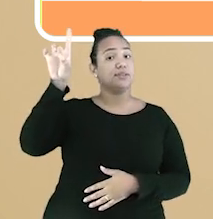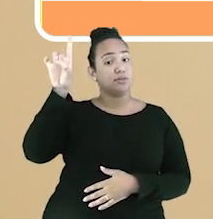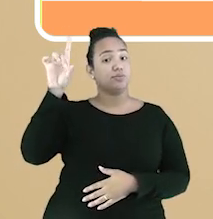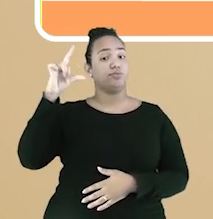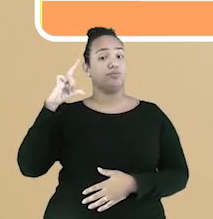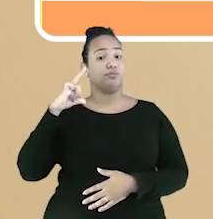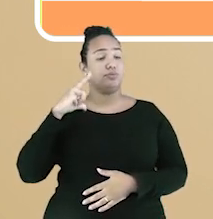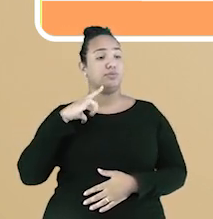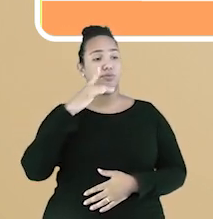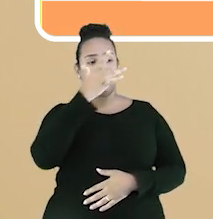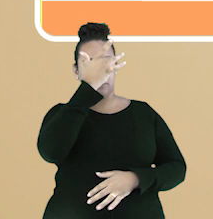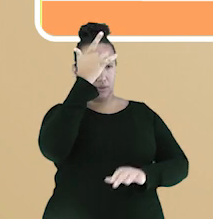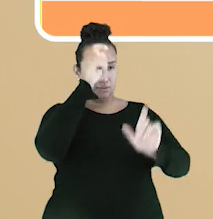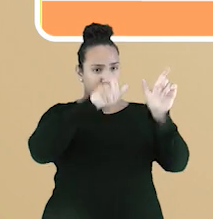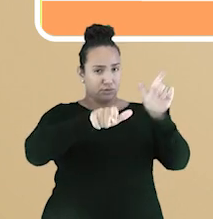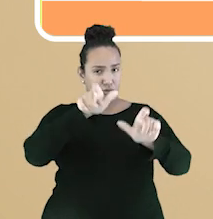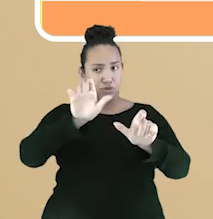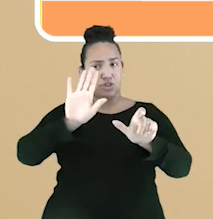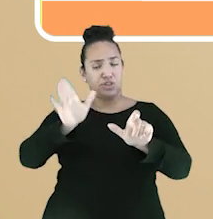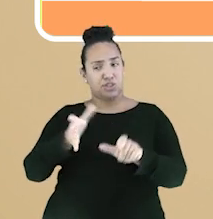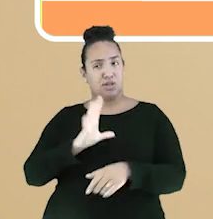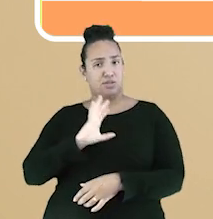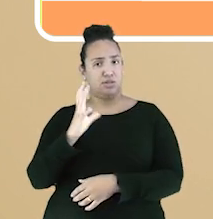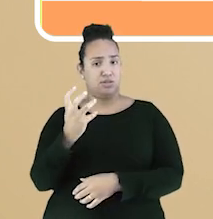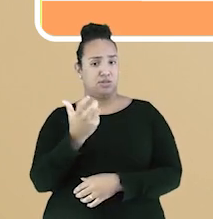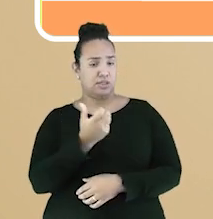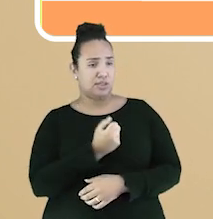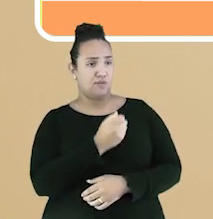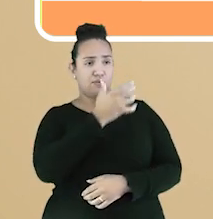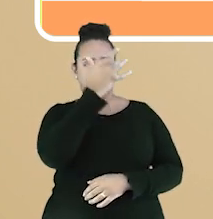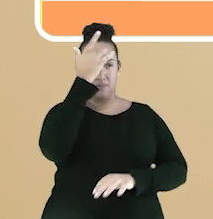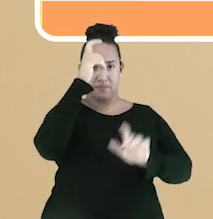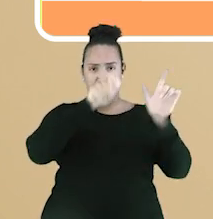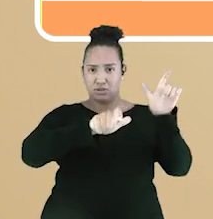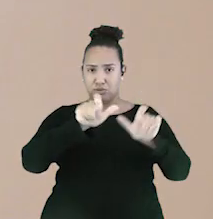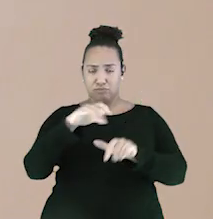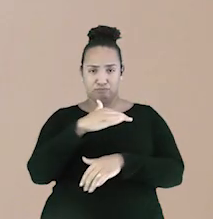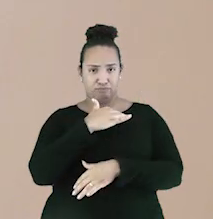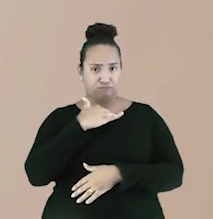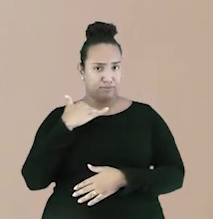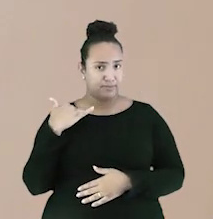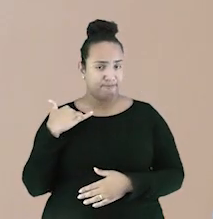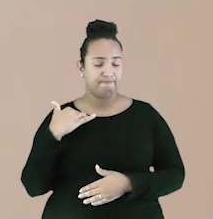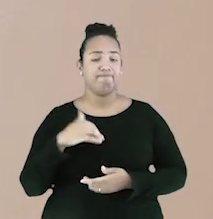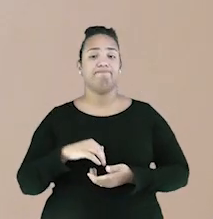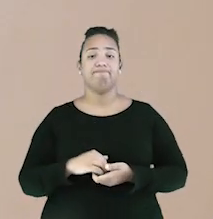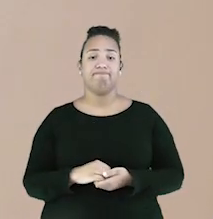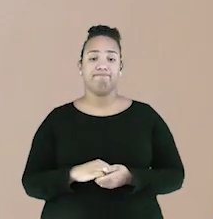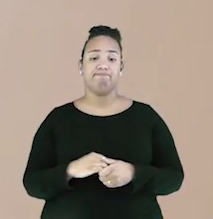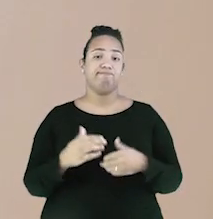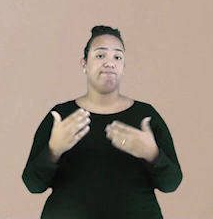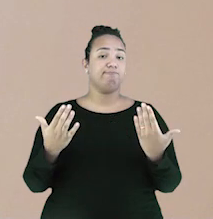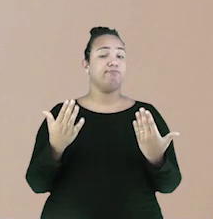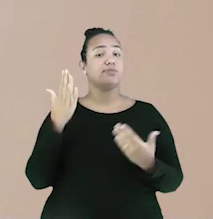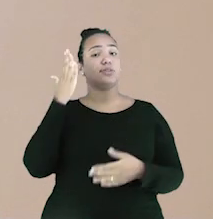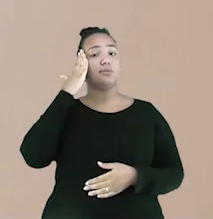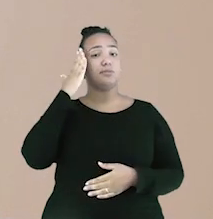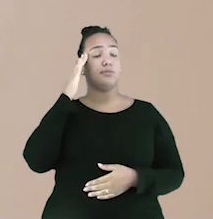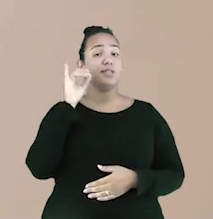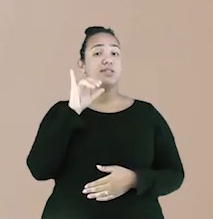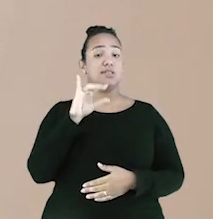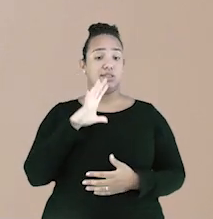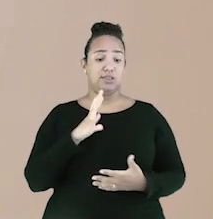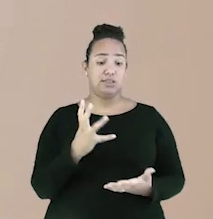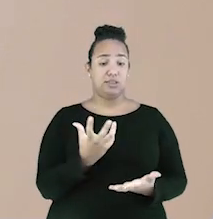estabeleceu quais indivíduos seriam salvos e quais seriam condenados. Para saber o destino pré-estabelecido para sua alma,